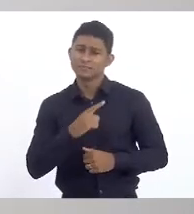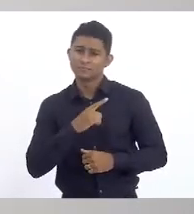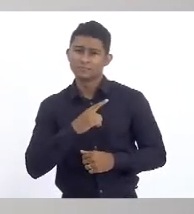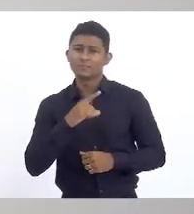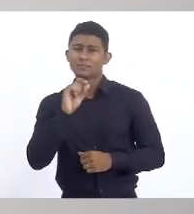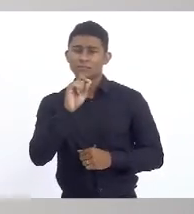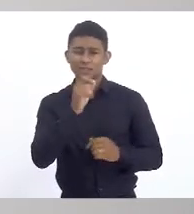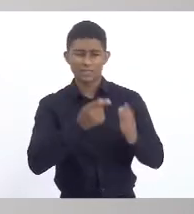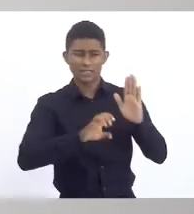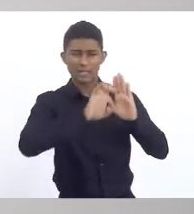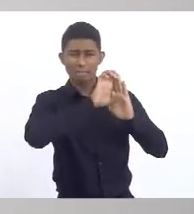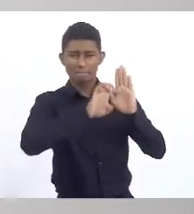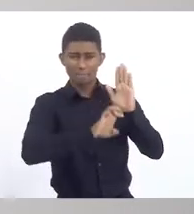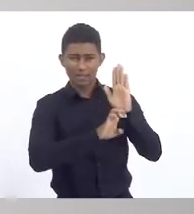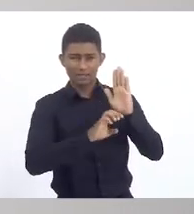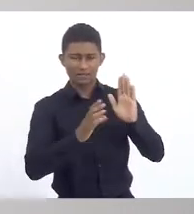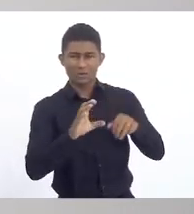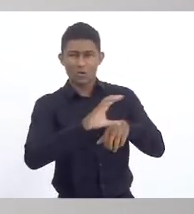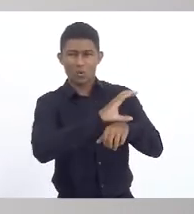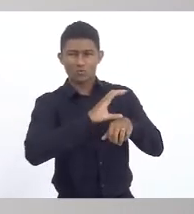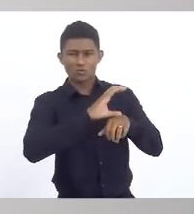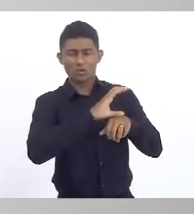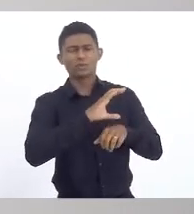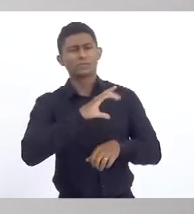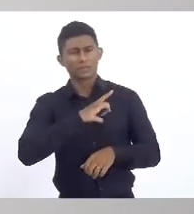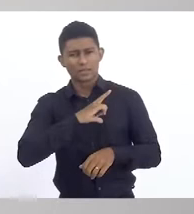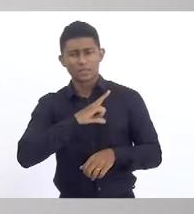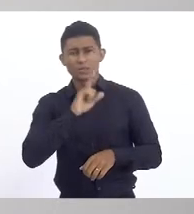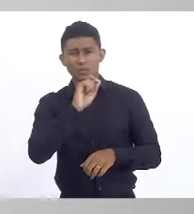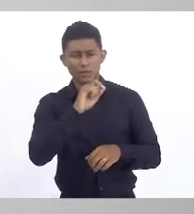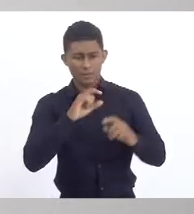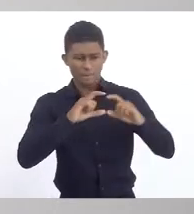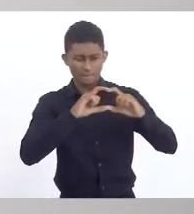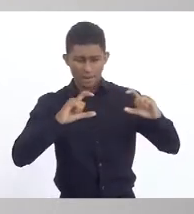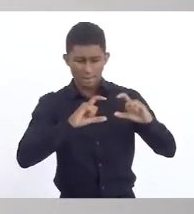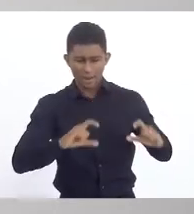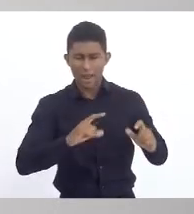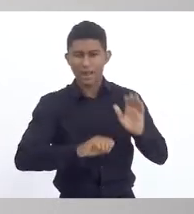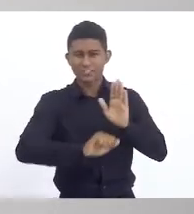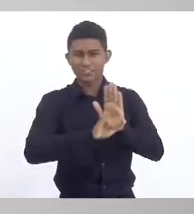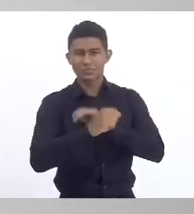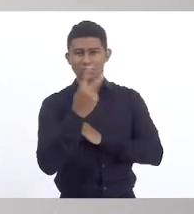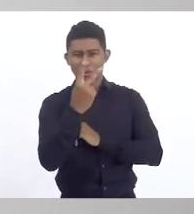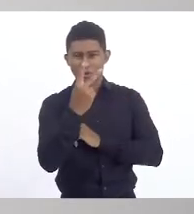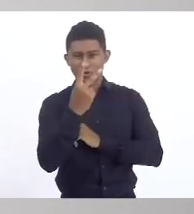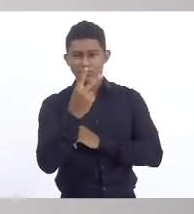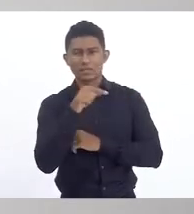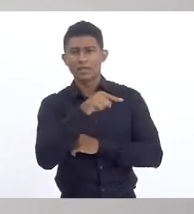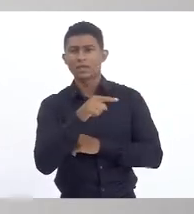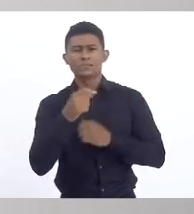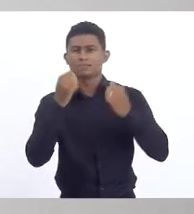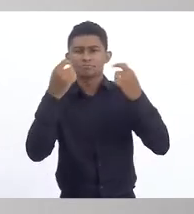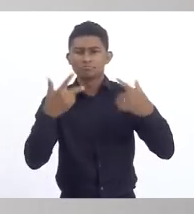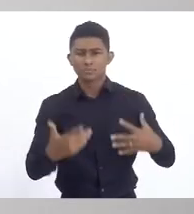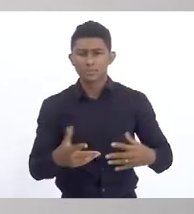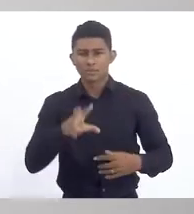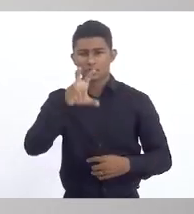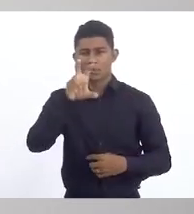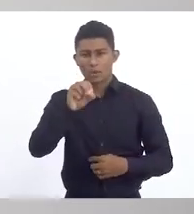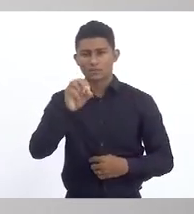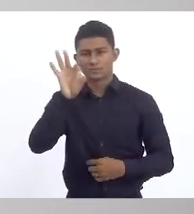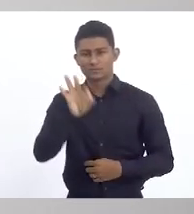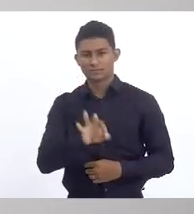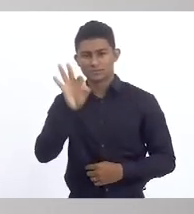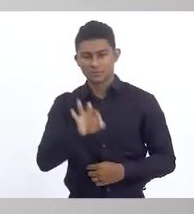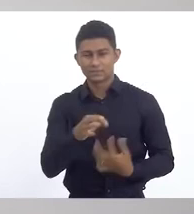né, que vem ali os dois primeiros incisos do artigo 2, né, que é o dos 50%, que o deputado colocou,